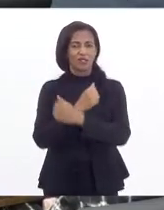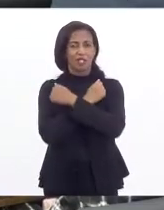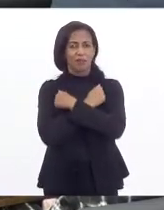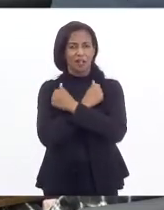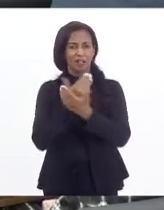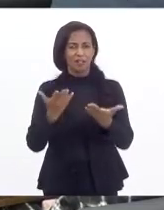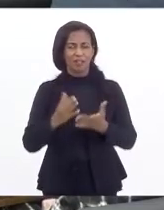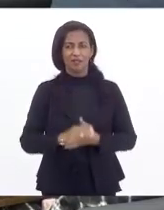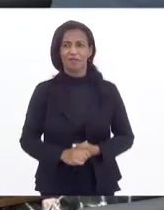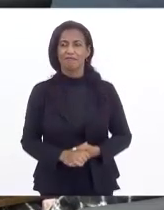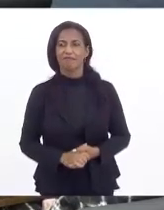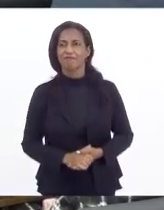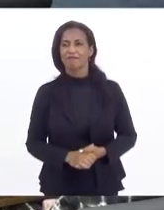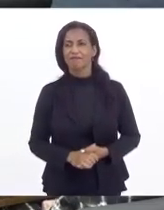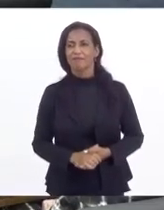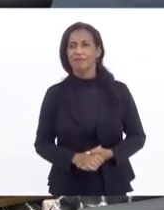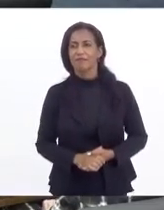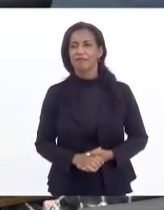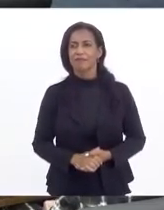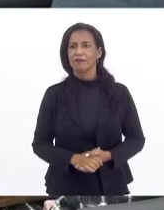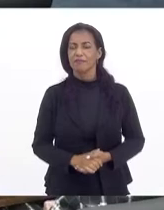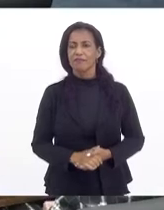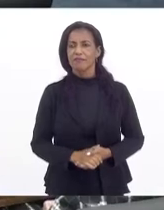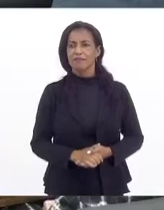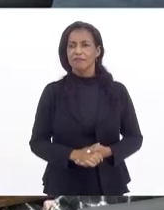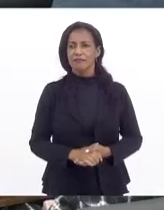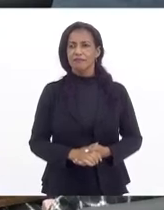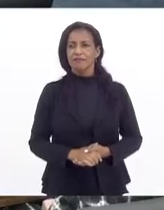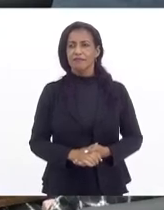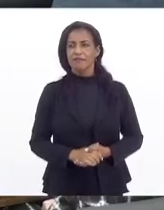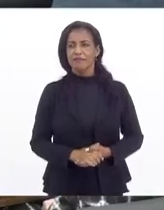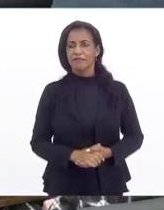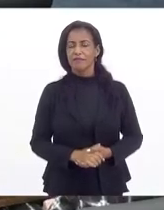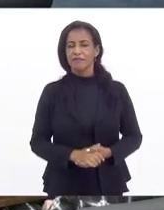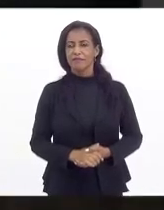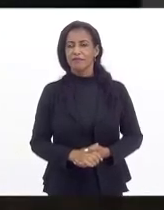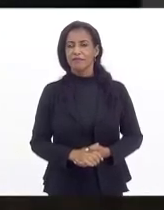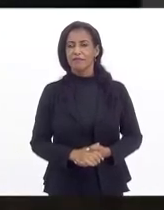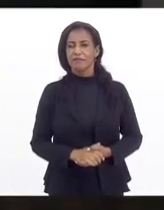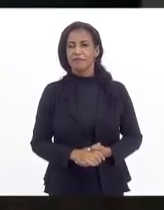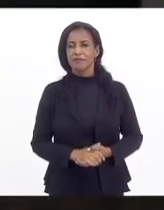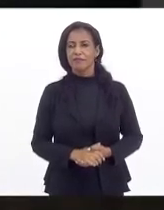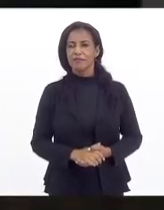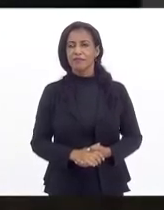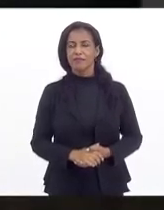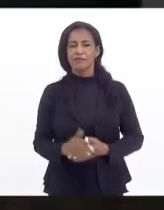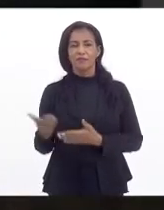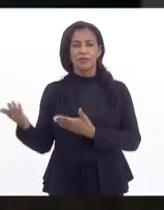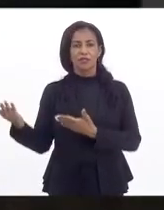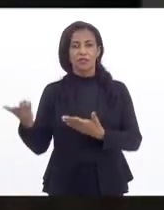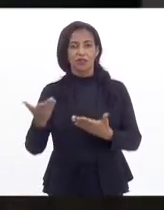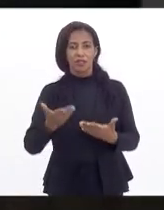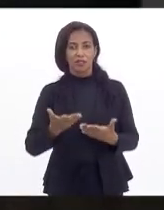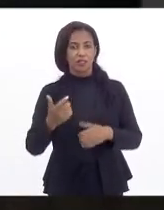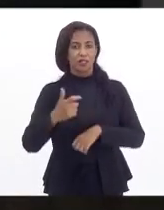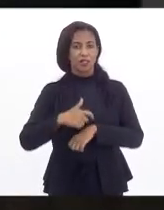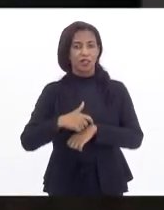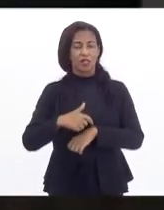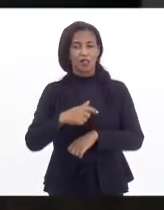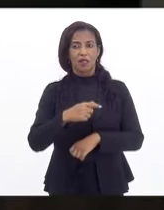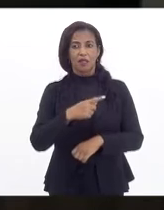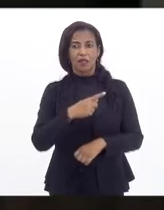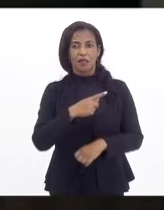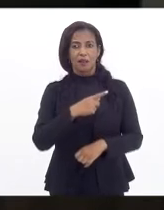Abraços, utópicos, utópicos. Sempre. Está conosco aqui, nesse momento, o prefeito